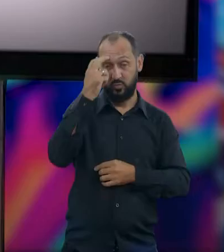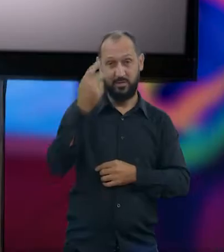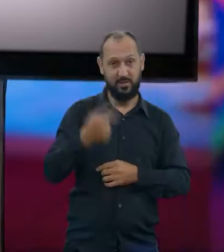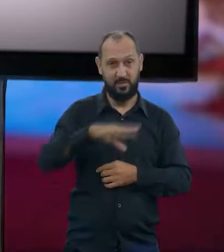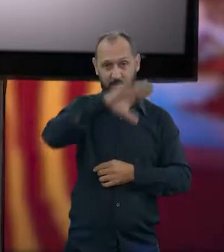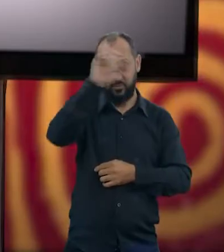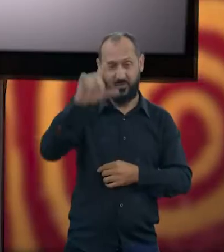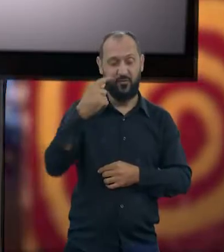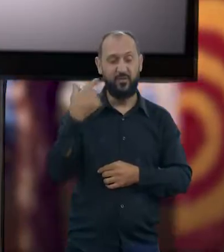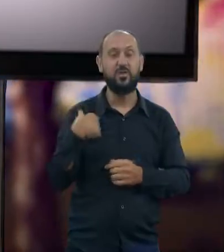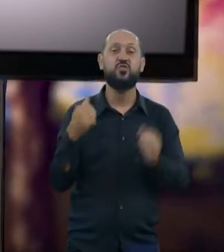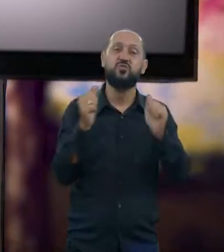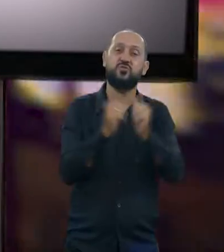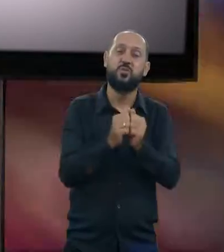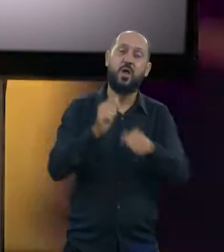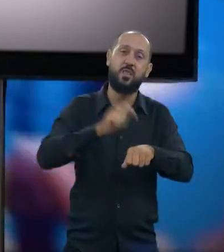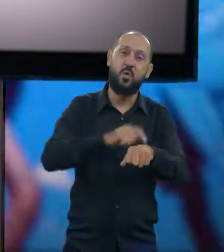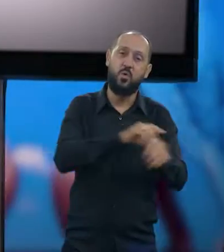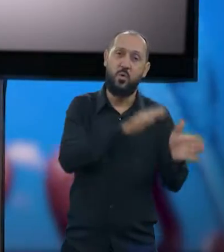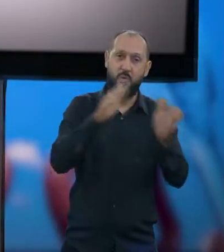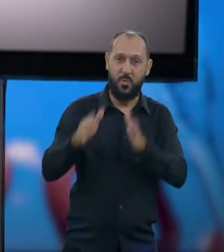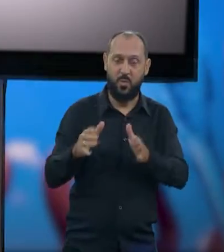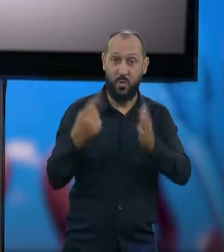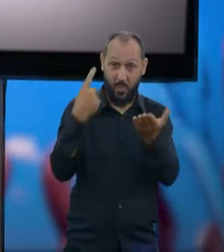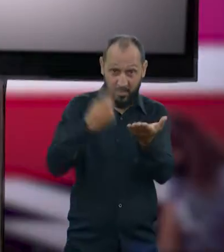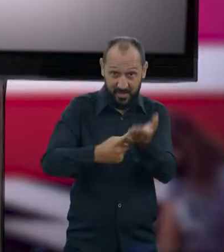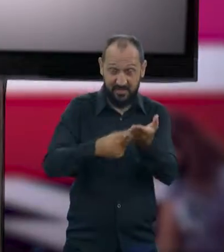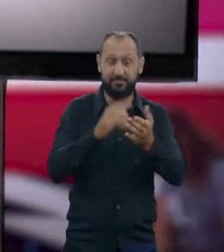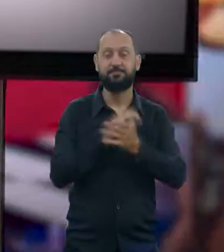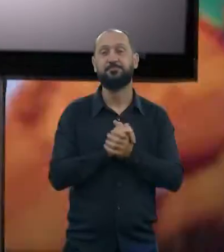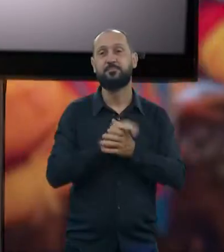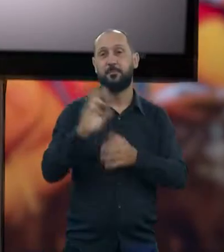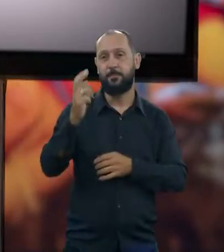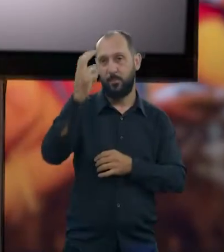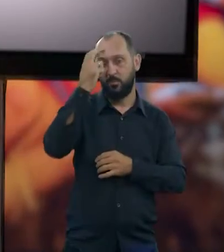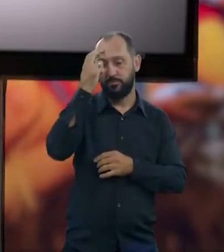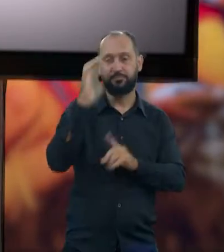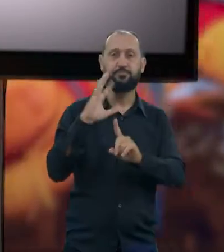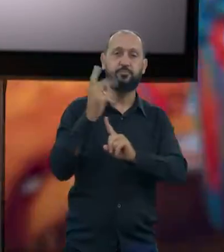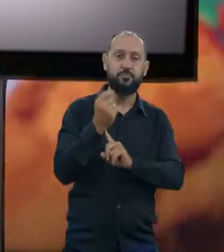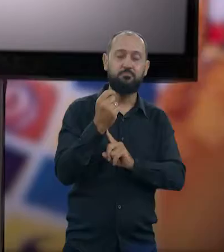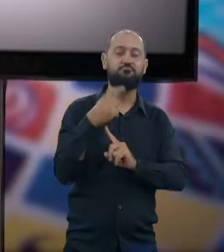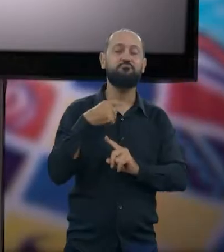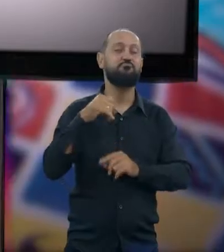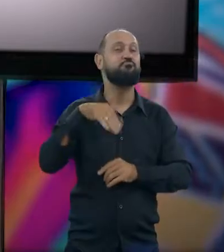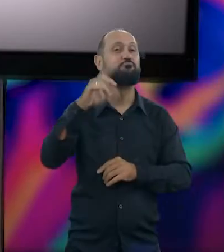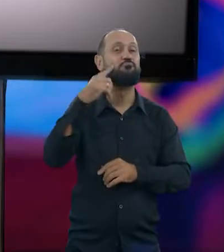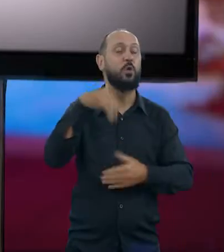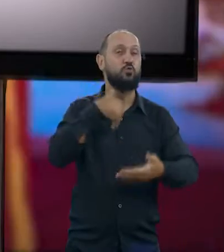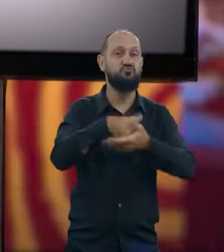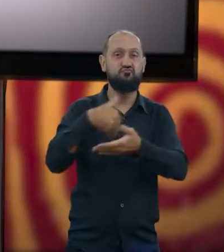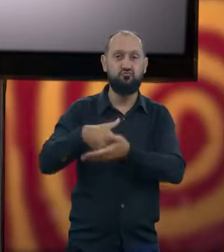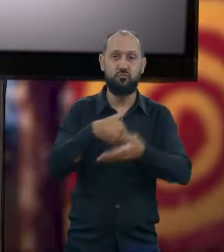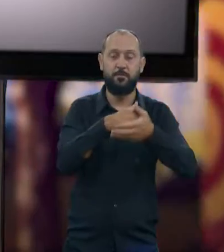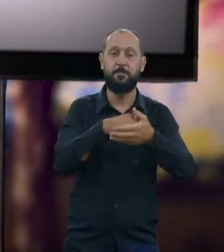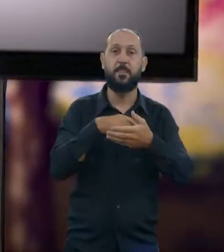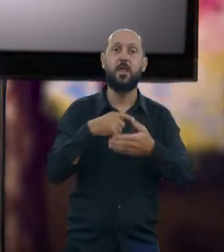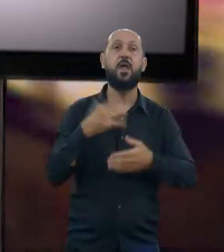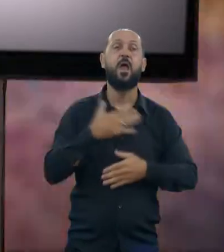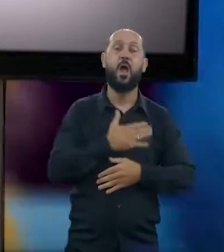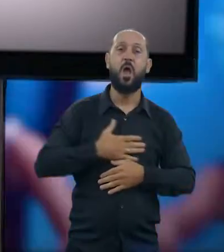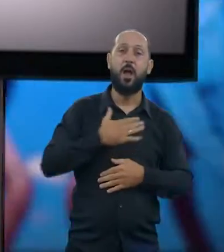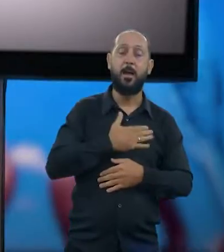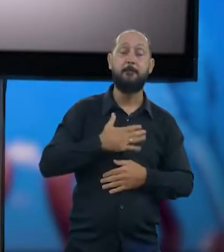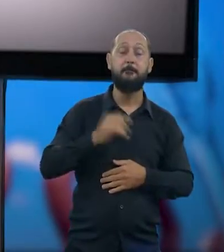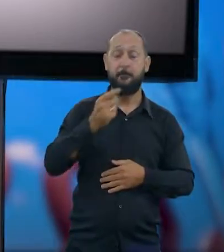cultura regional. Fica comigo até o último bloco, combinado? A cultura do esporte, principalmente do futebol,